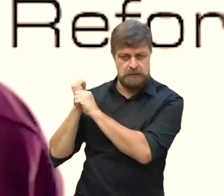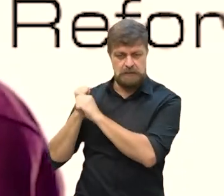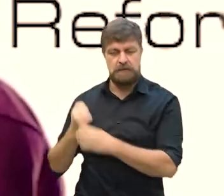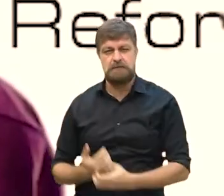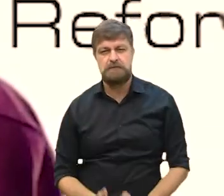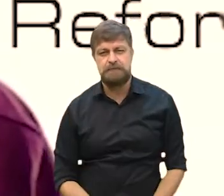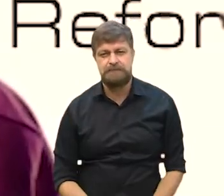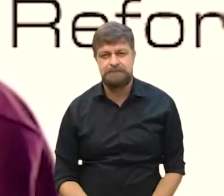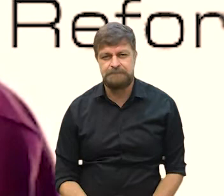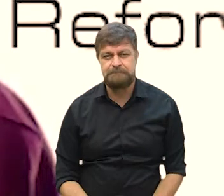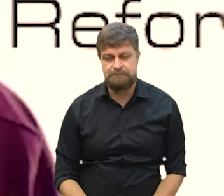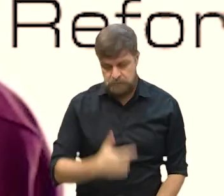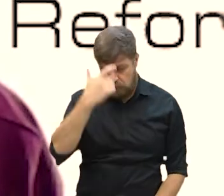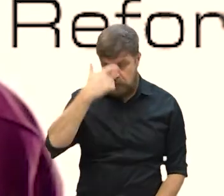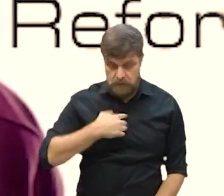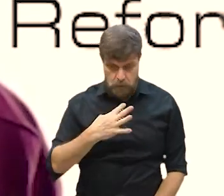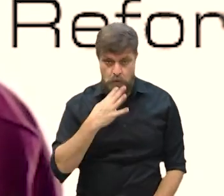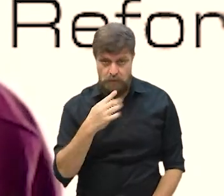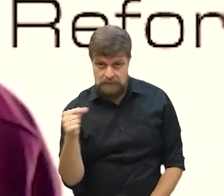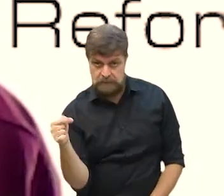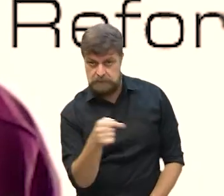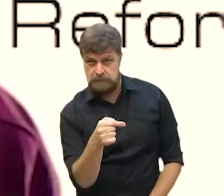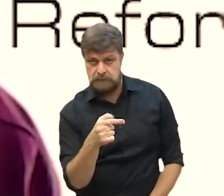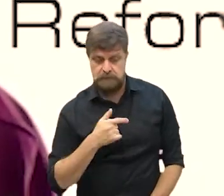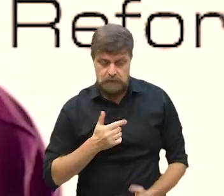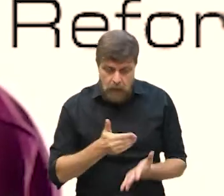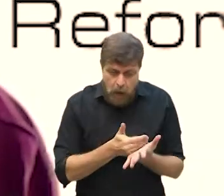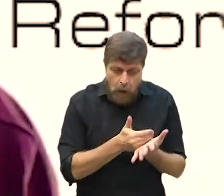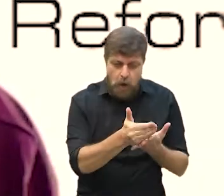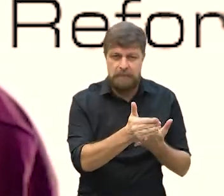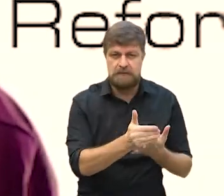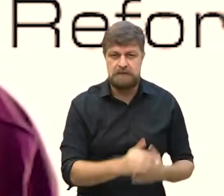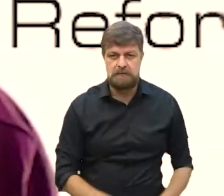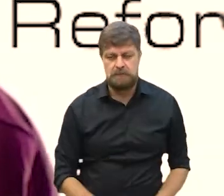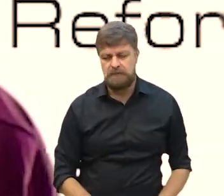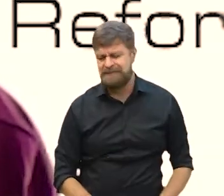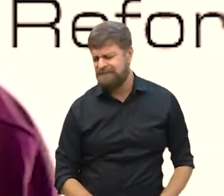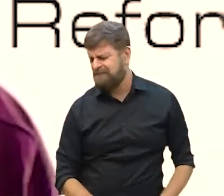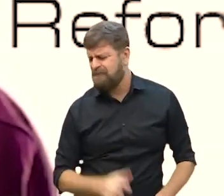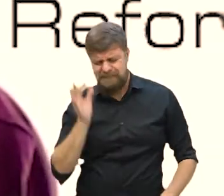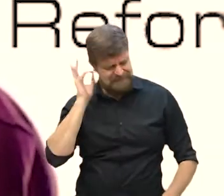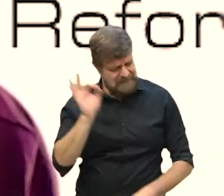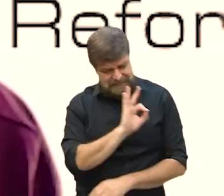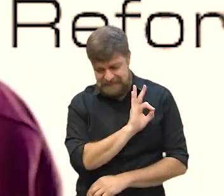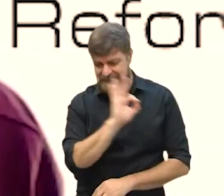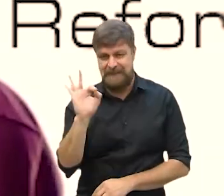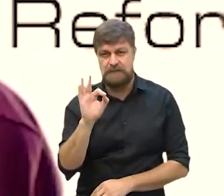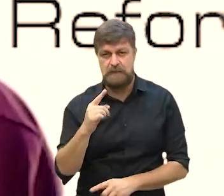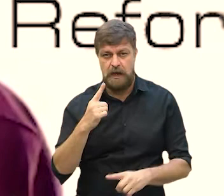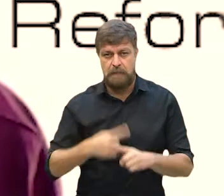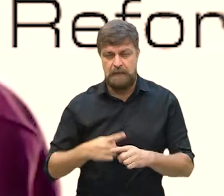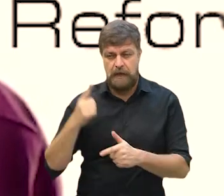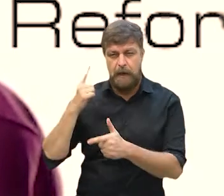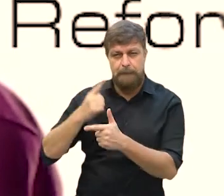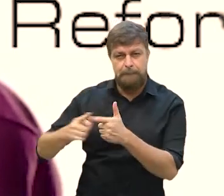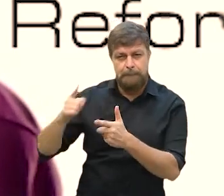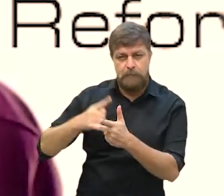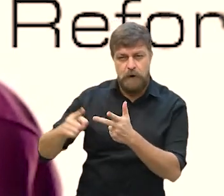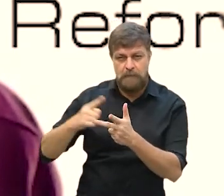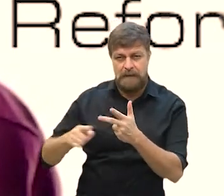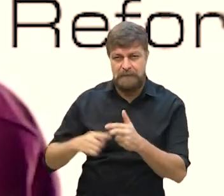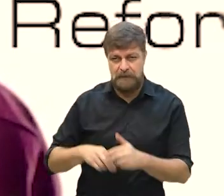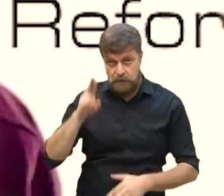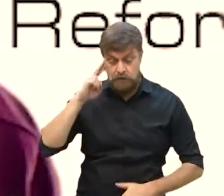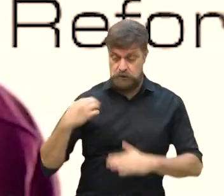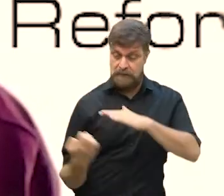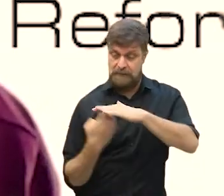mais, né? Foi assim que eu conheci, foi assim que eu comecei. Para mim foi excelente, porque outro problema que o